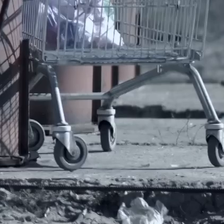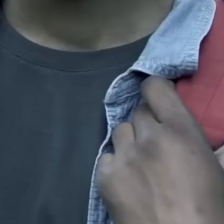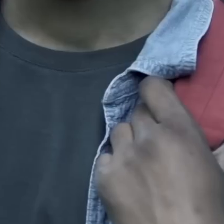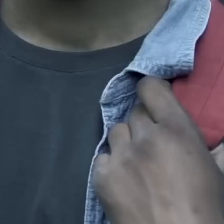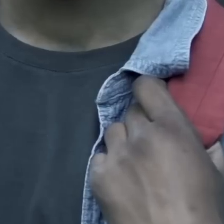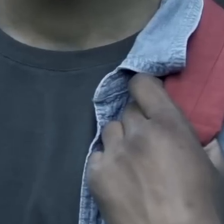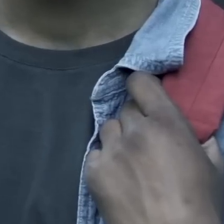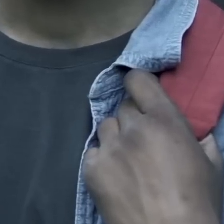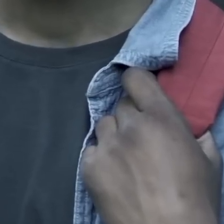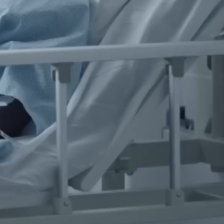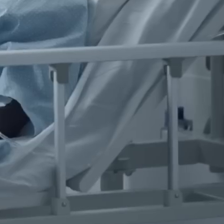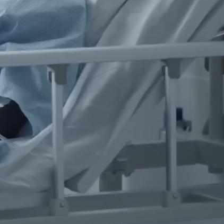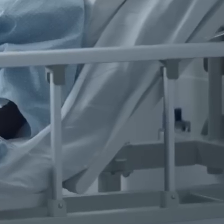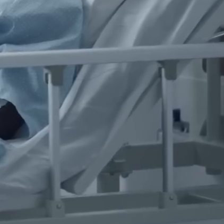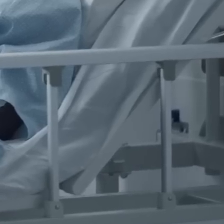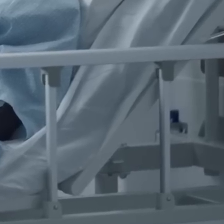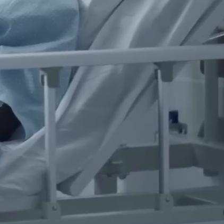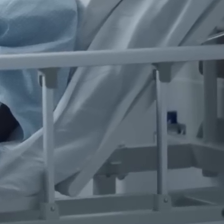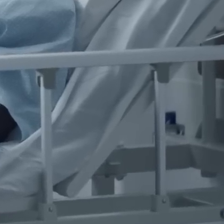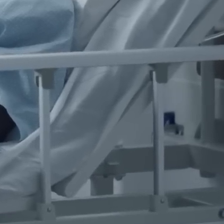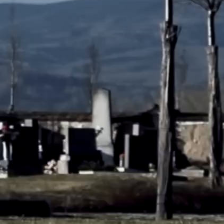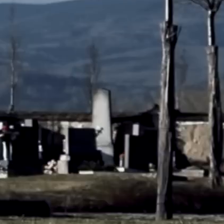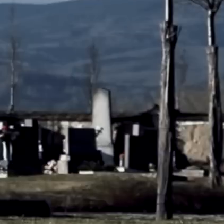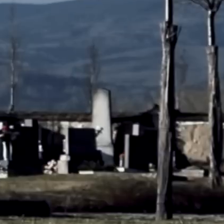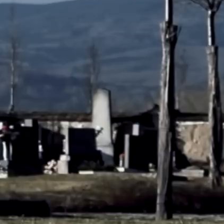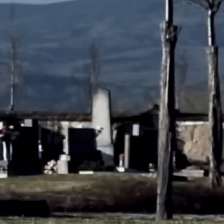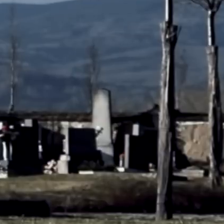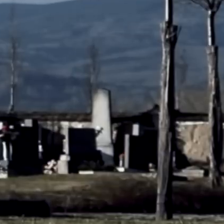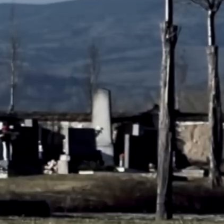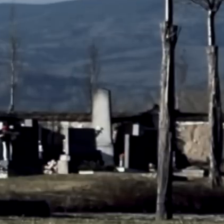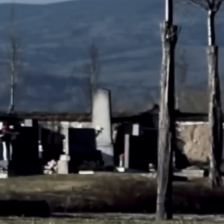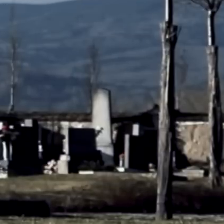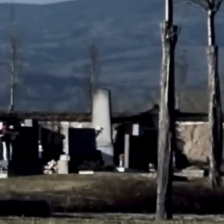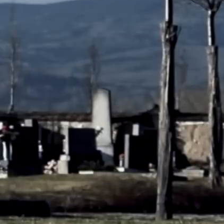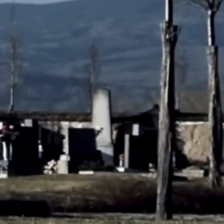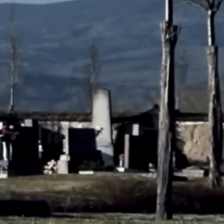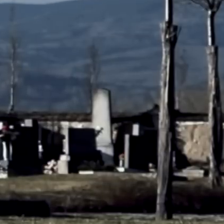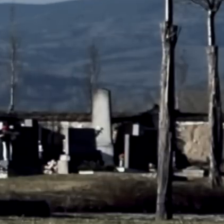desemprego, violência, doenças, morte.